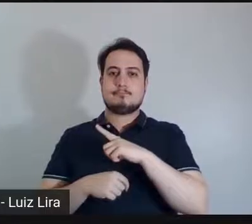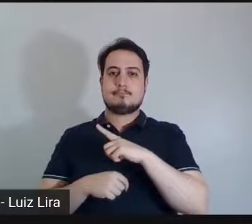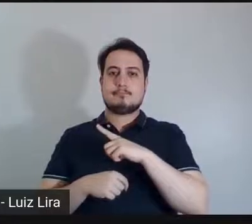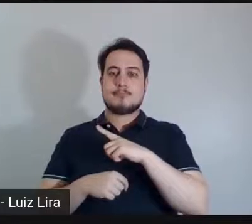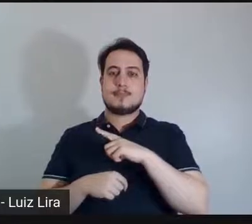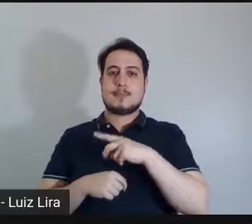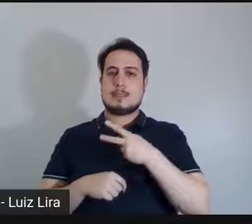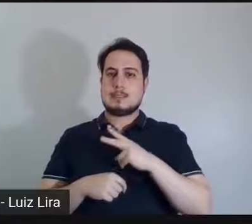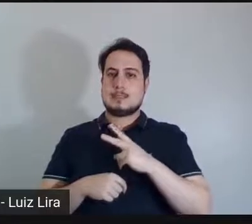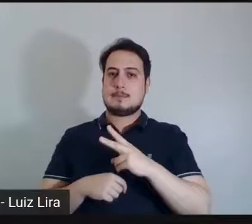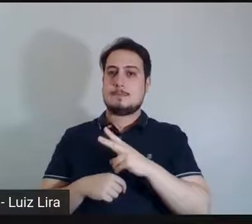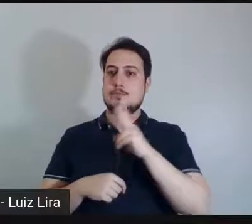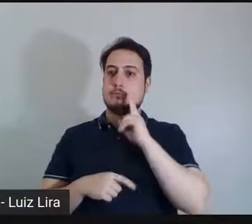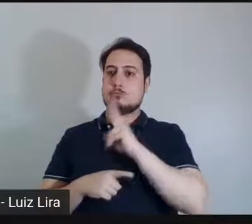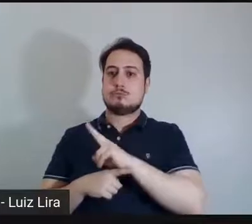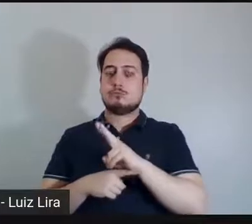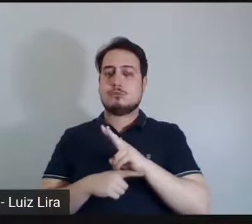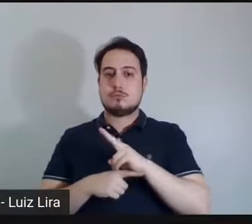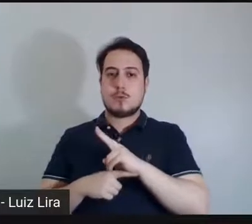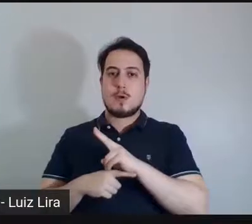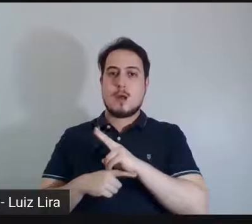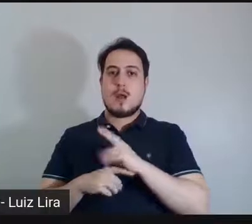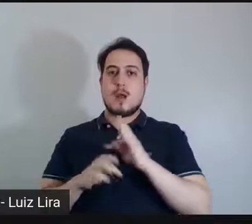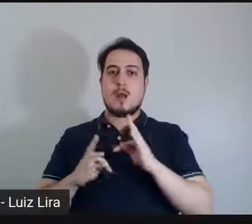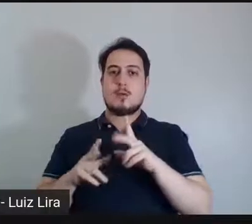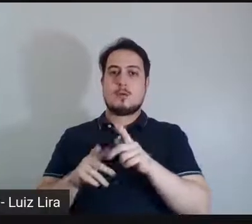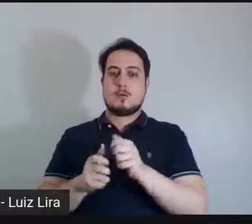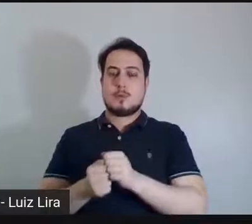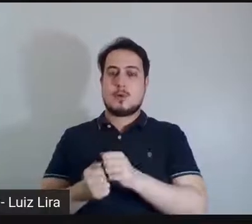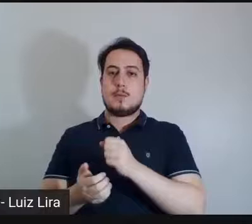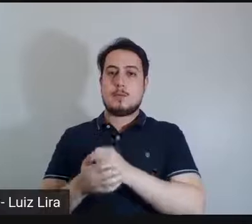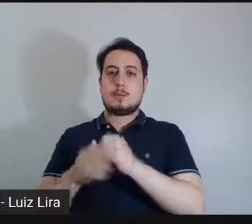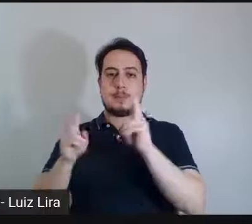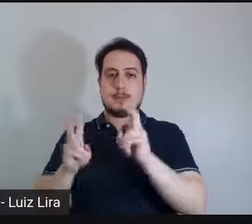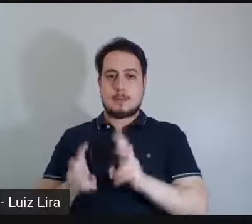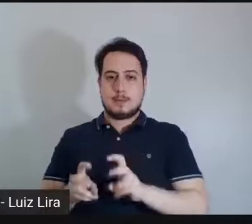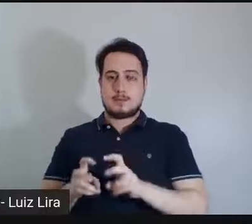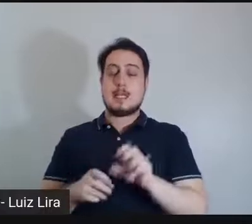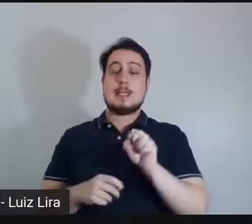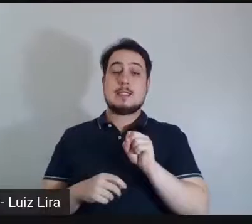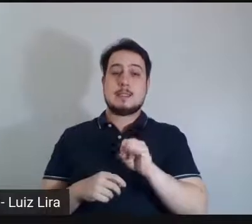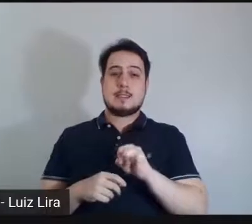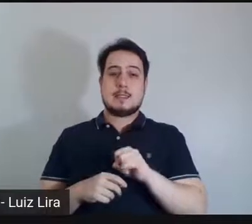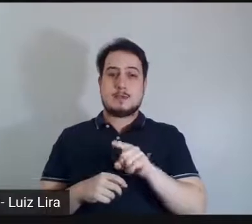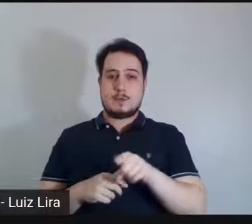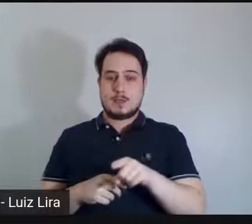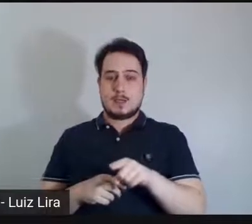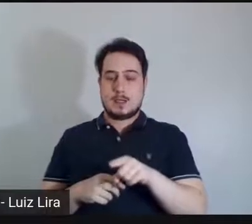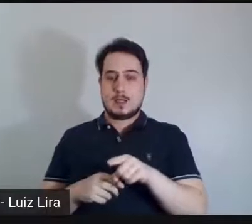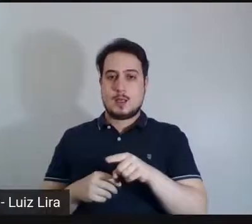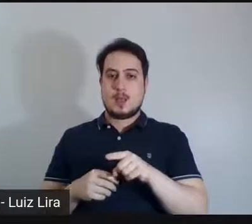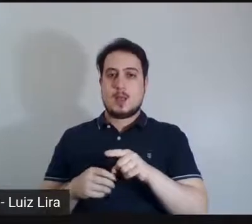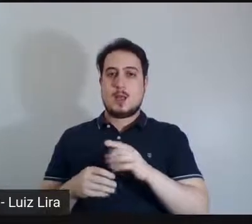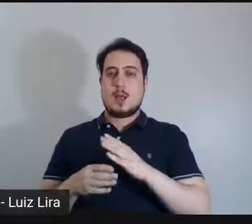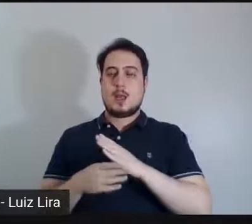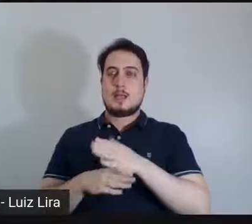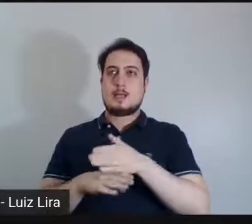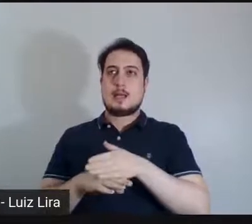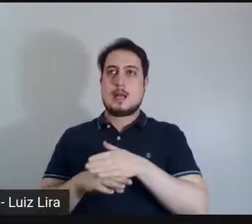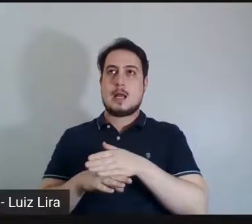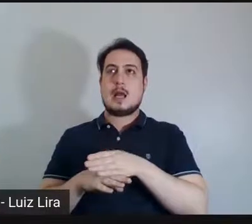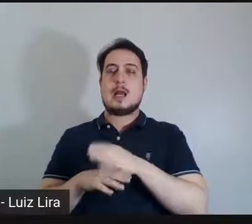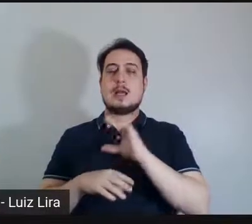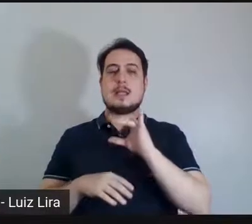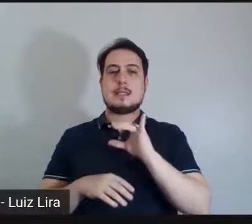tempestiva com a realização do próprio certame. E se você entrar no perfil da CGU no